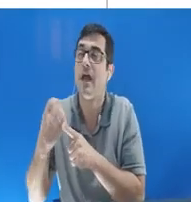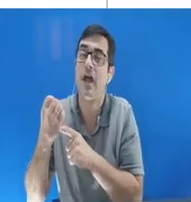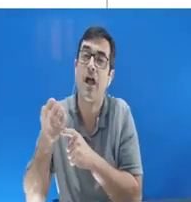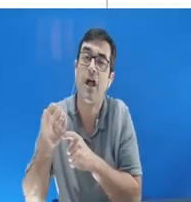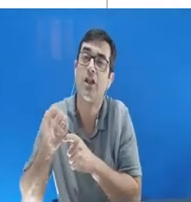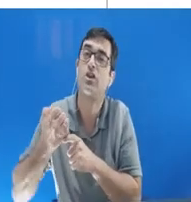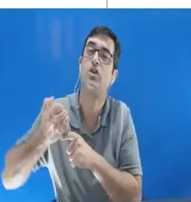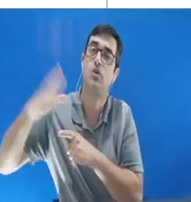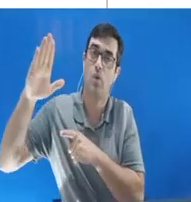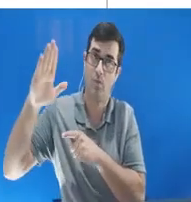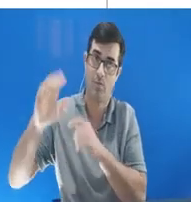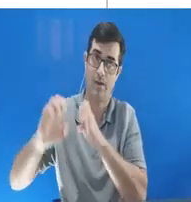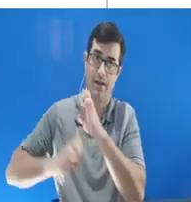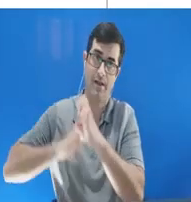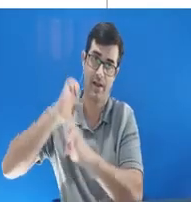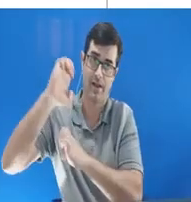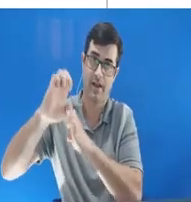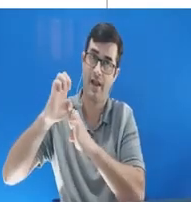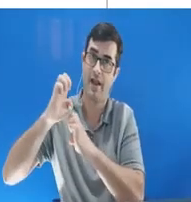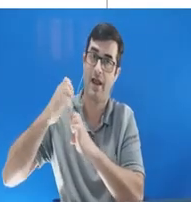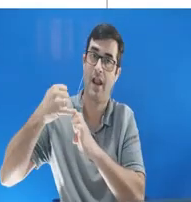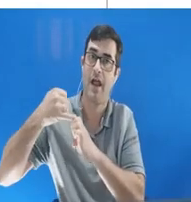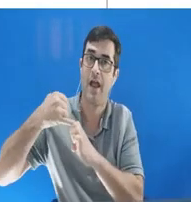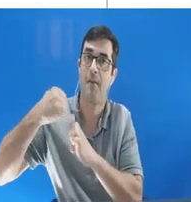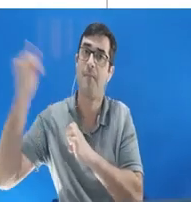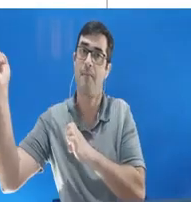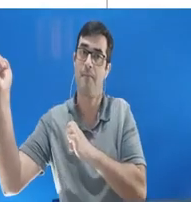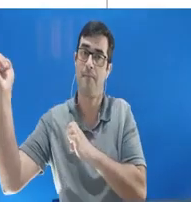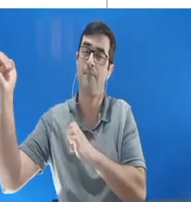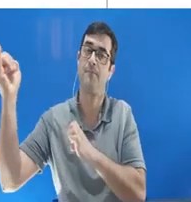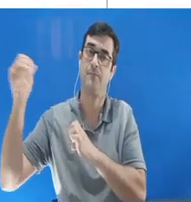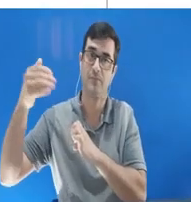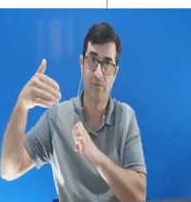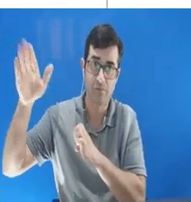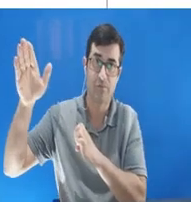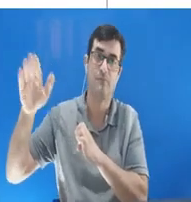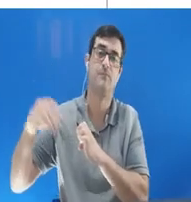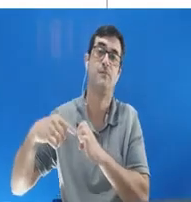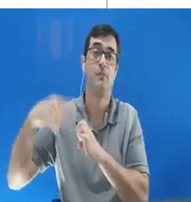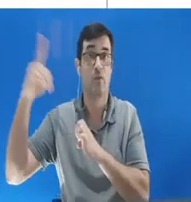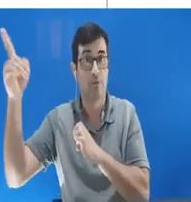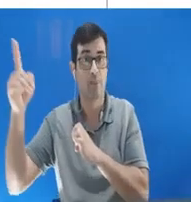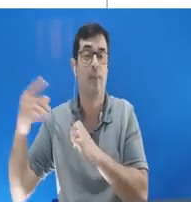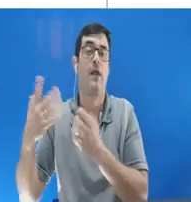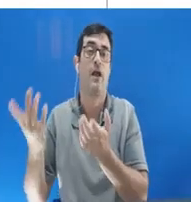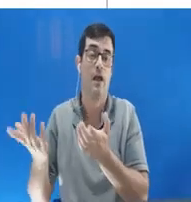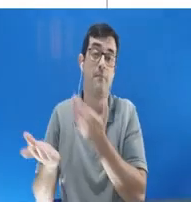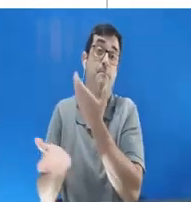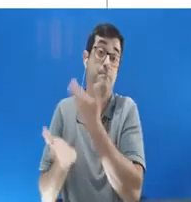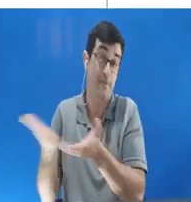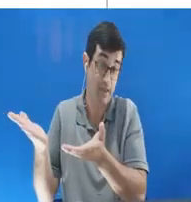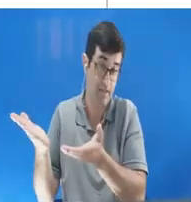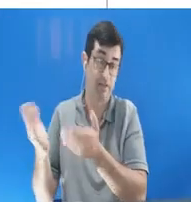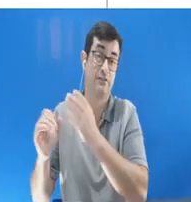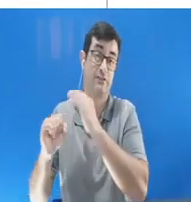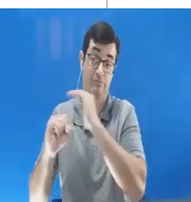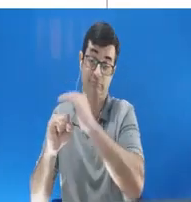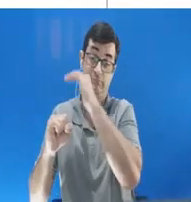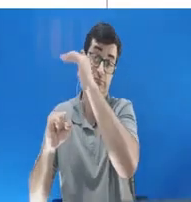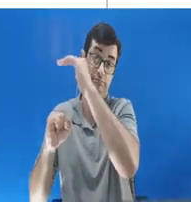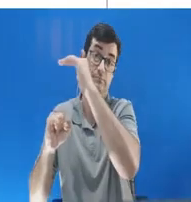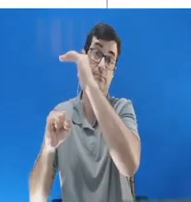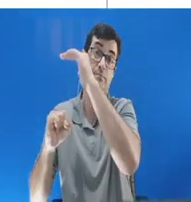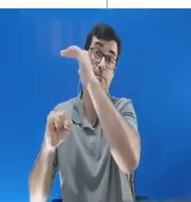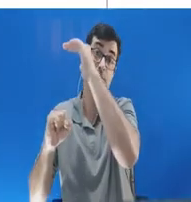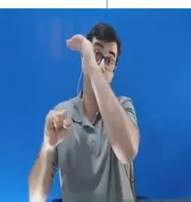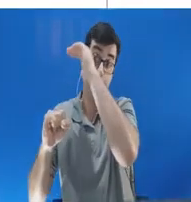doando os elétrons dessa camada de valência, ele perde aquela camada e passa a assumir uma configuração eletrônica de uma